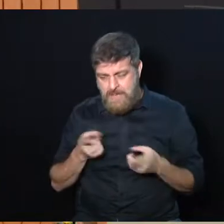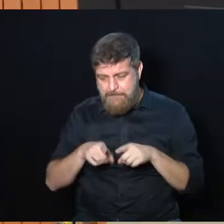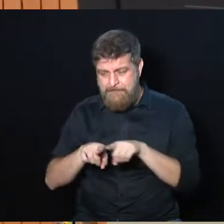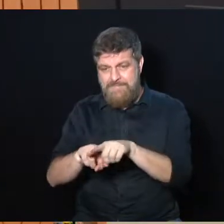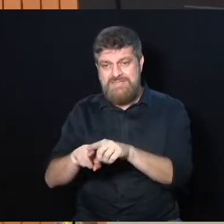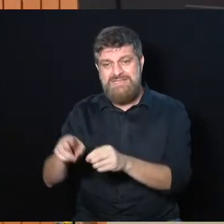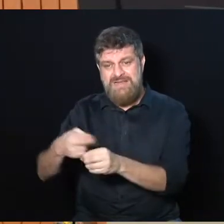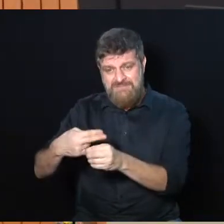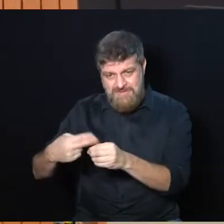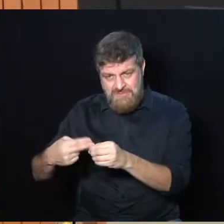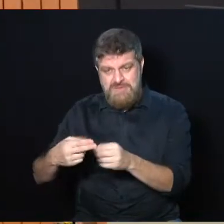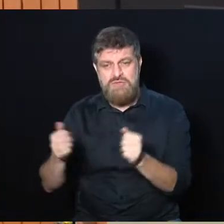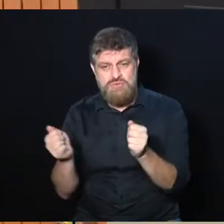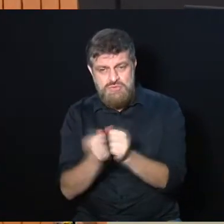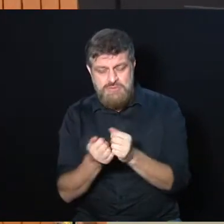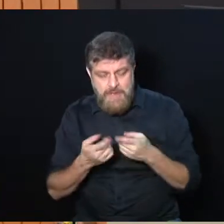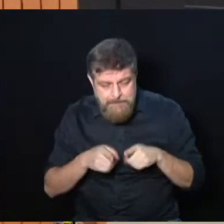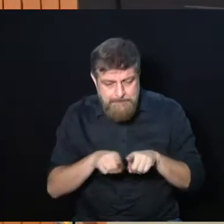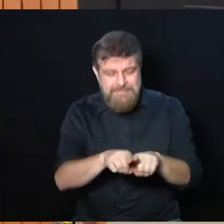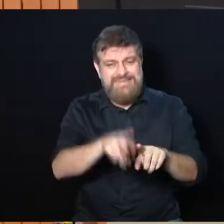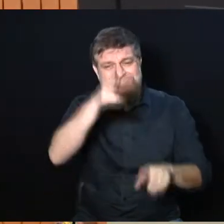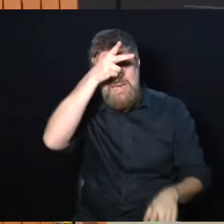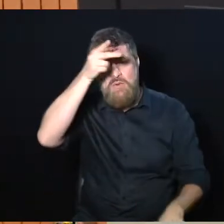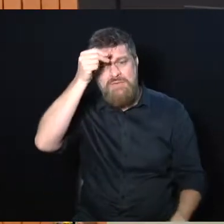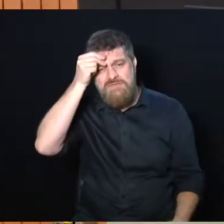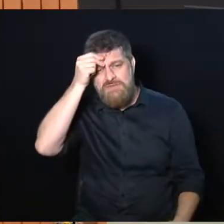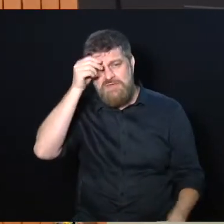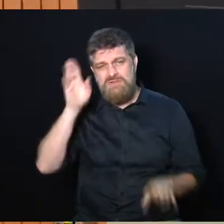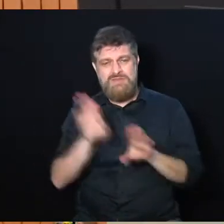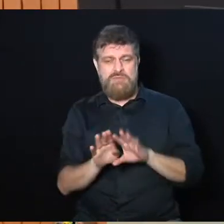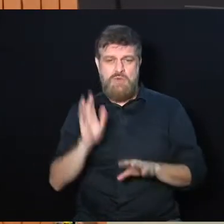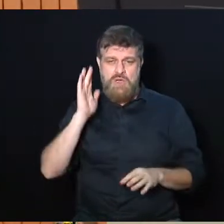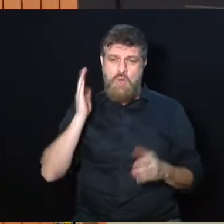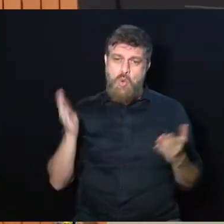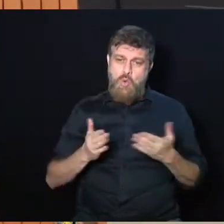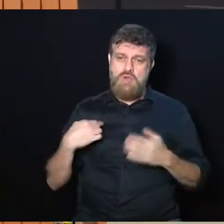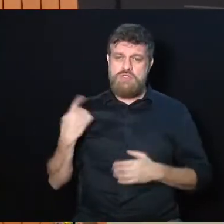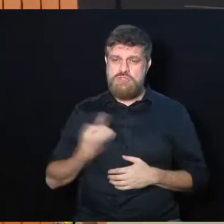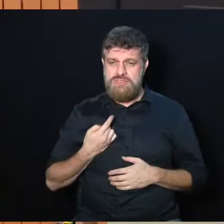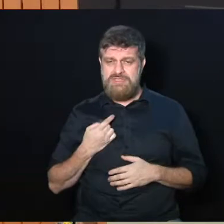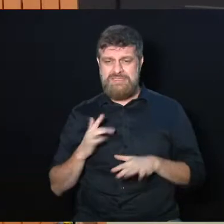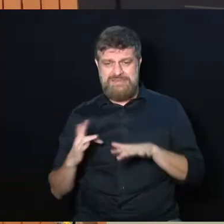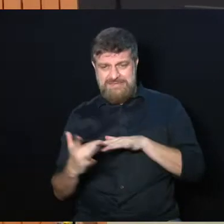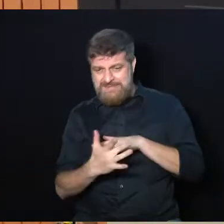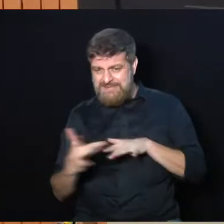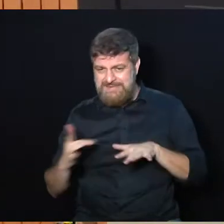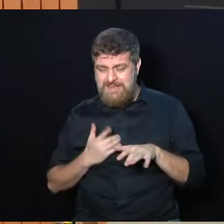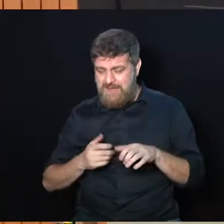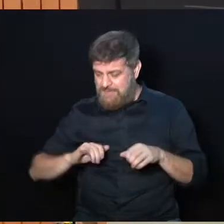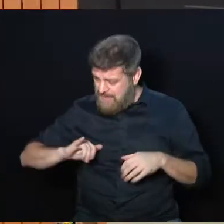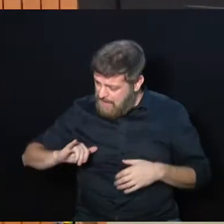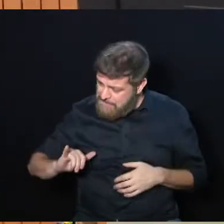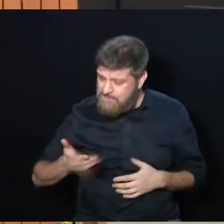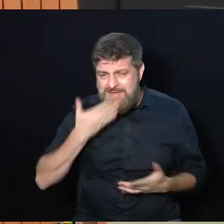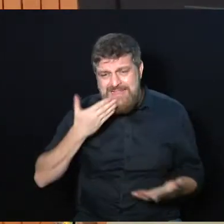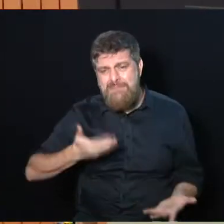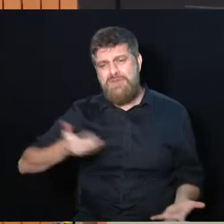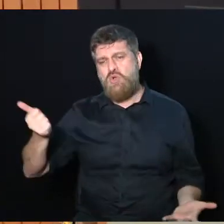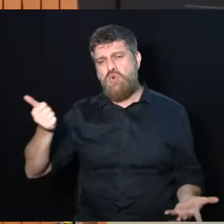da universidade, parceria das prefeituras. Eu acho que hoje a gente tem várias mídias que são subutilizadas. Por exemplo,